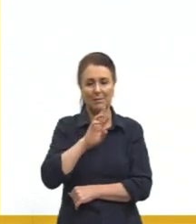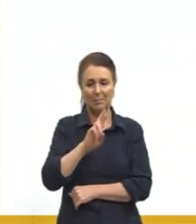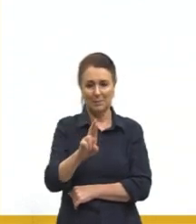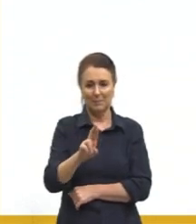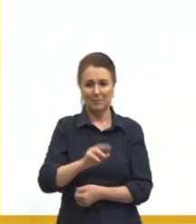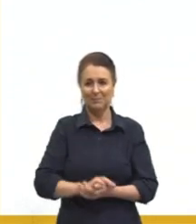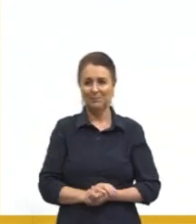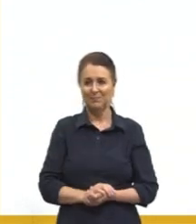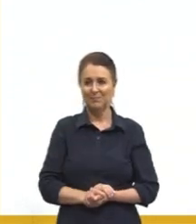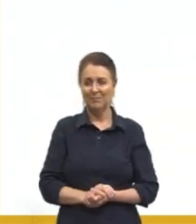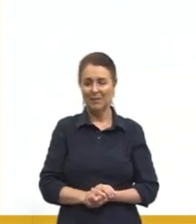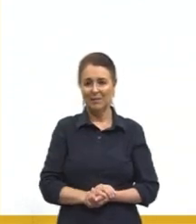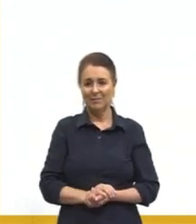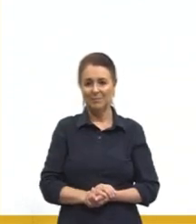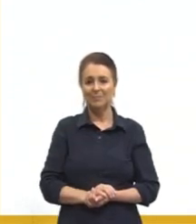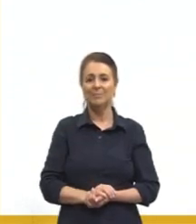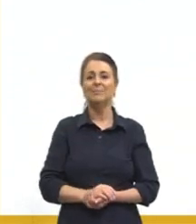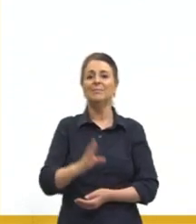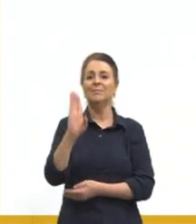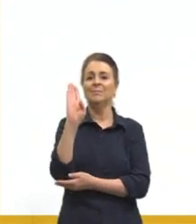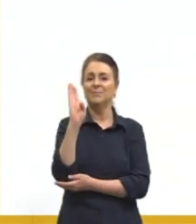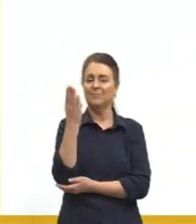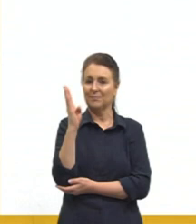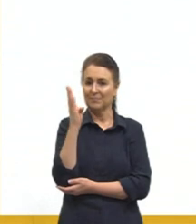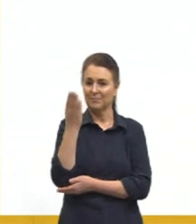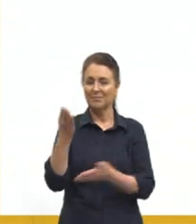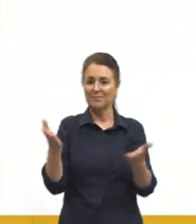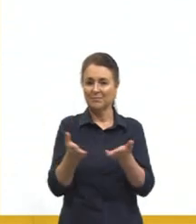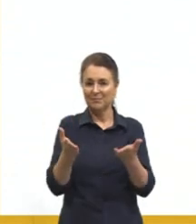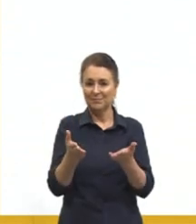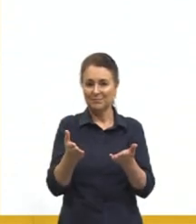bom então aqui tem biologia né